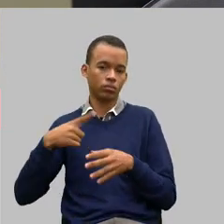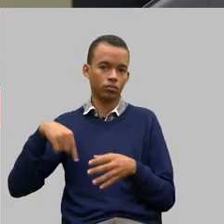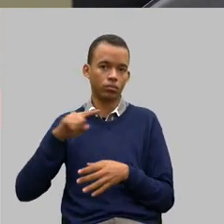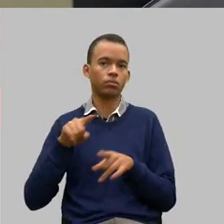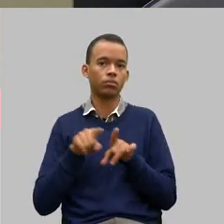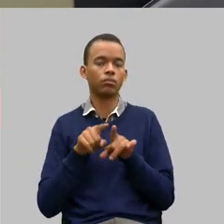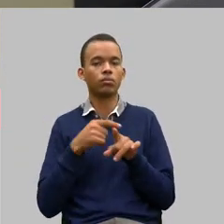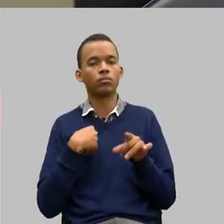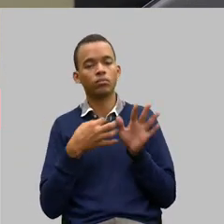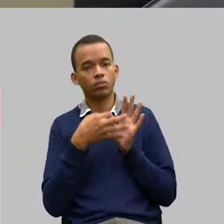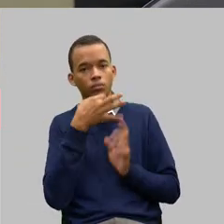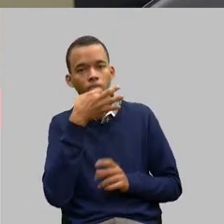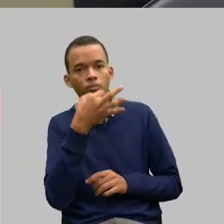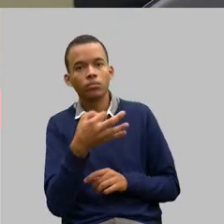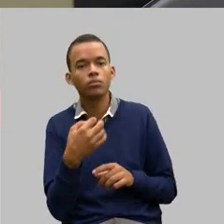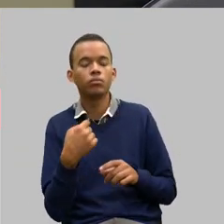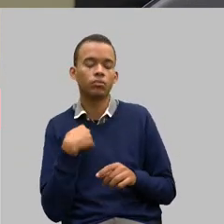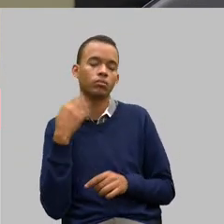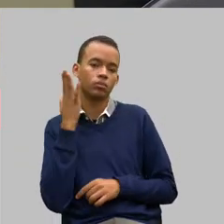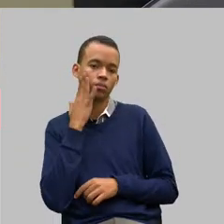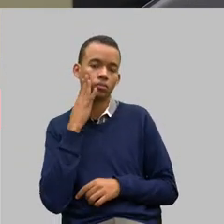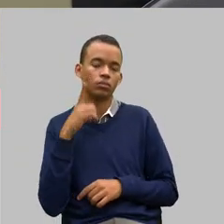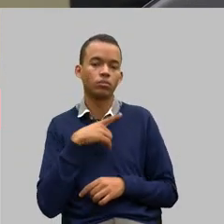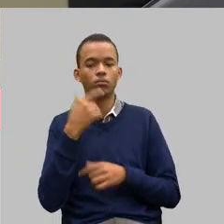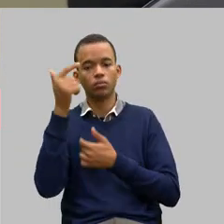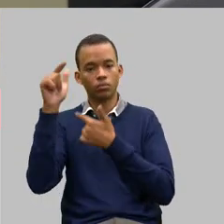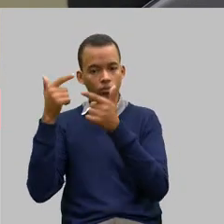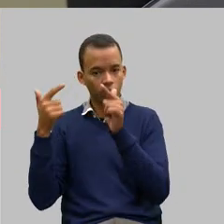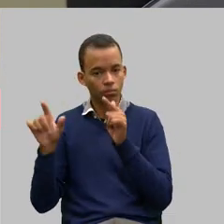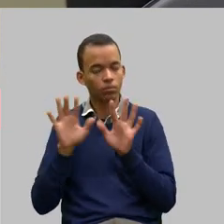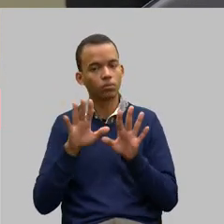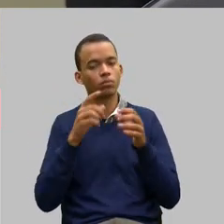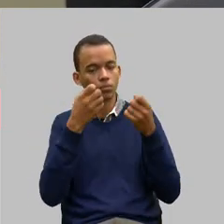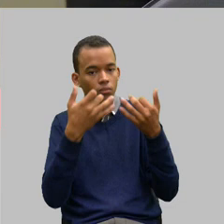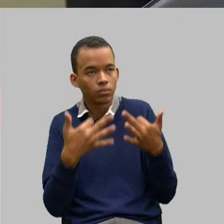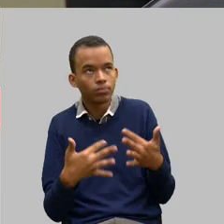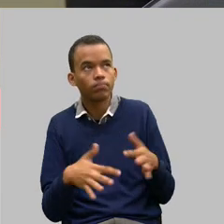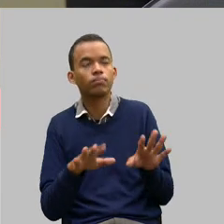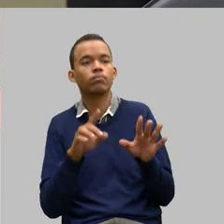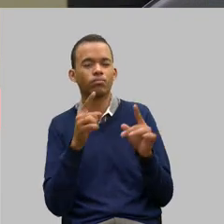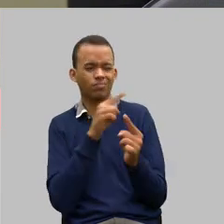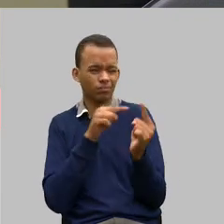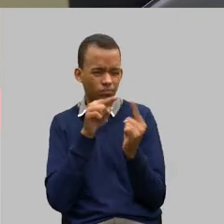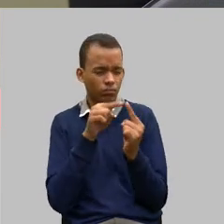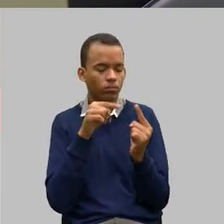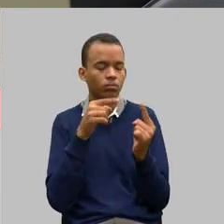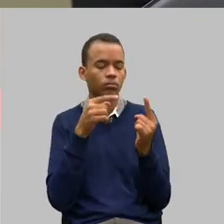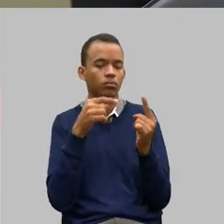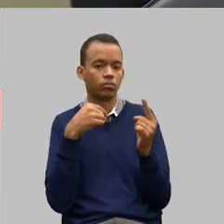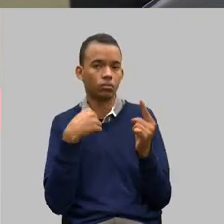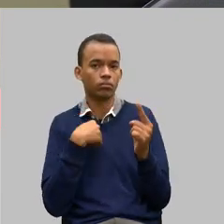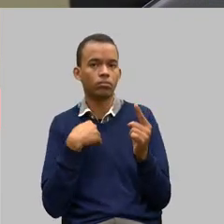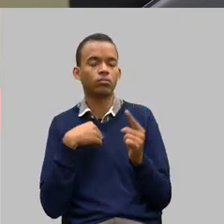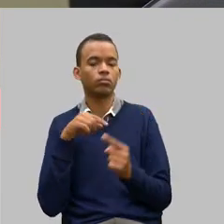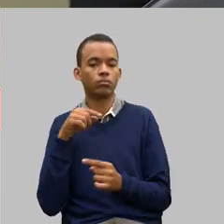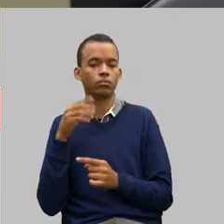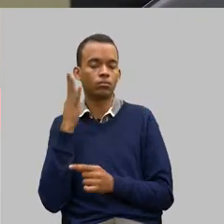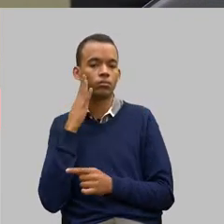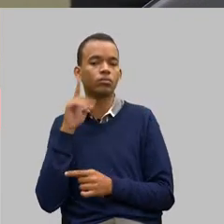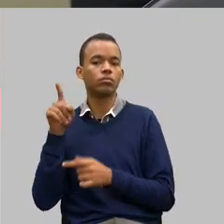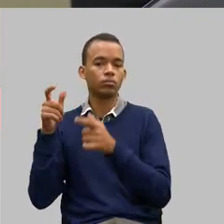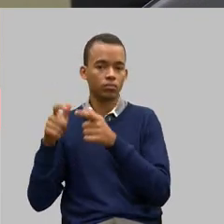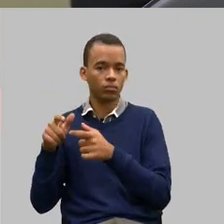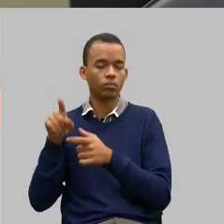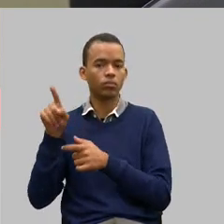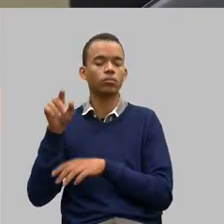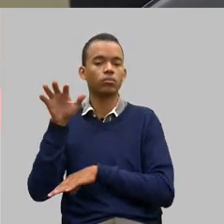eh eh e sei que tem outras Mas para não ser para não ser vago eu cito de forma muito clara na minha região a o grupo Cedro